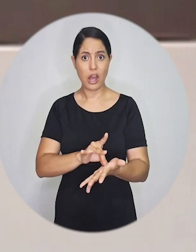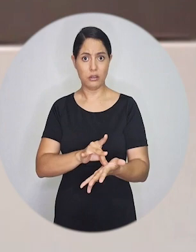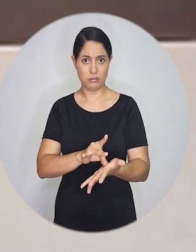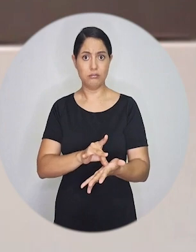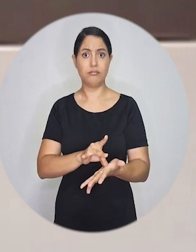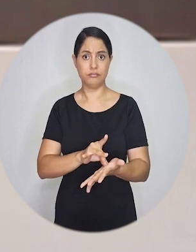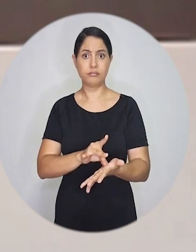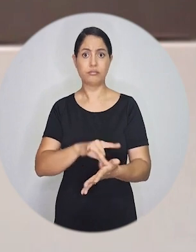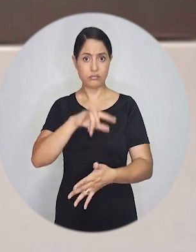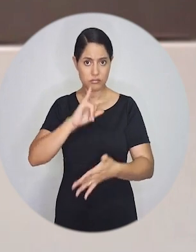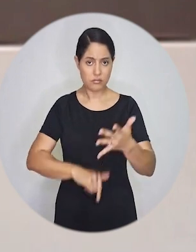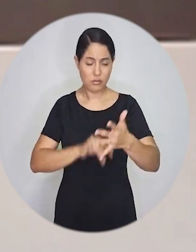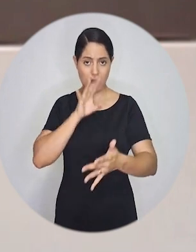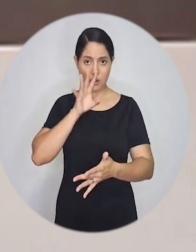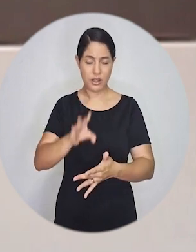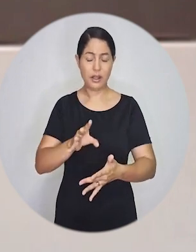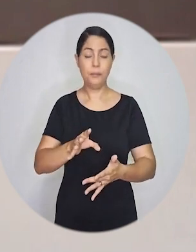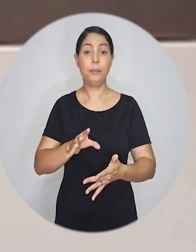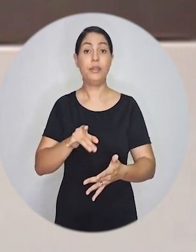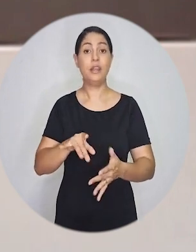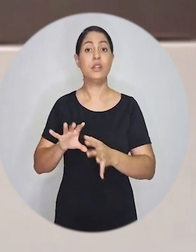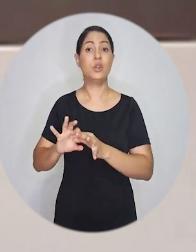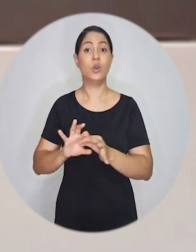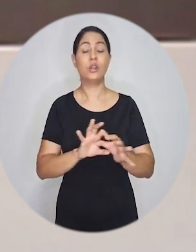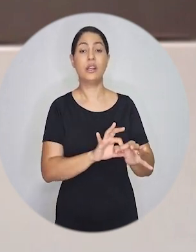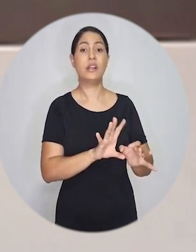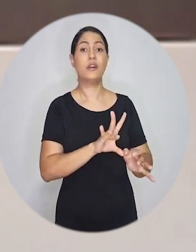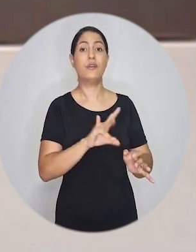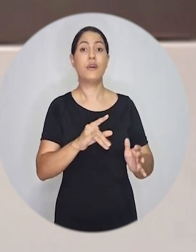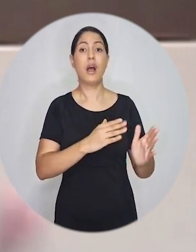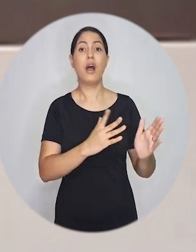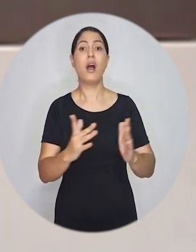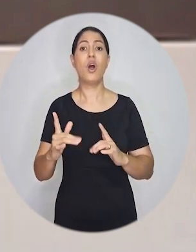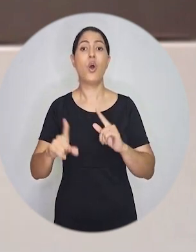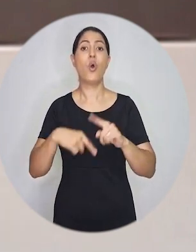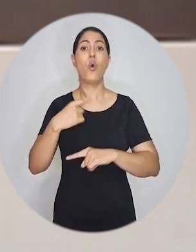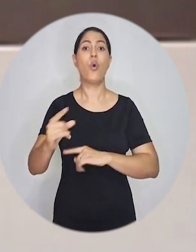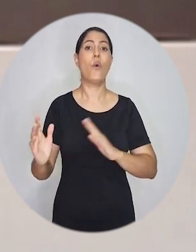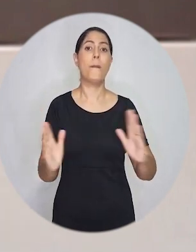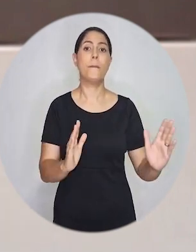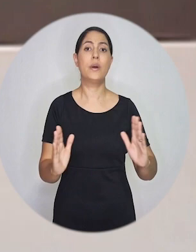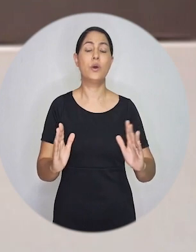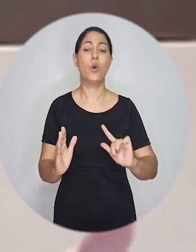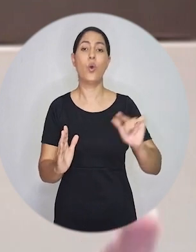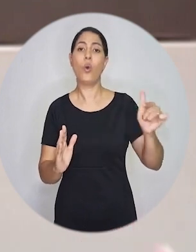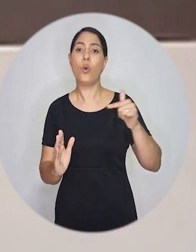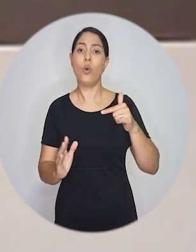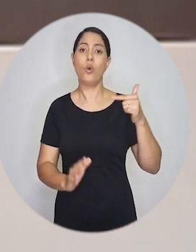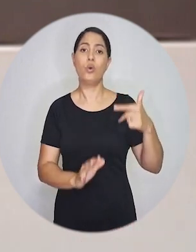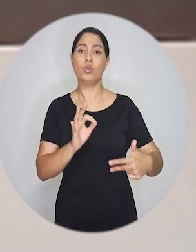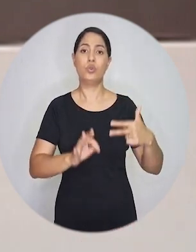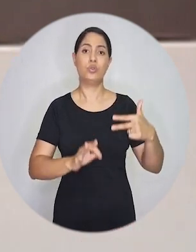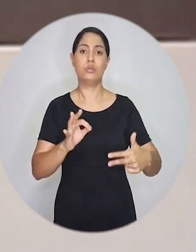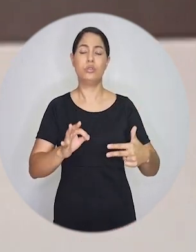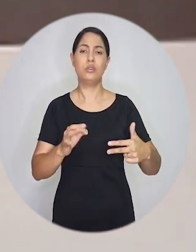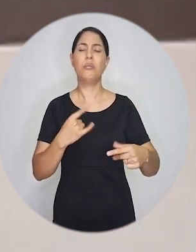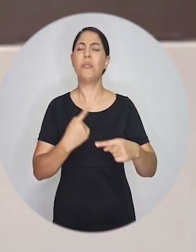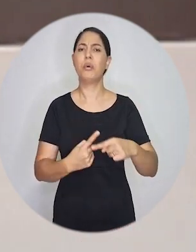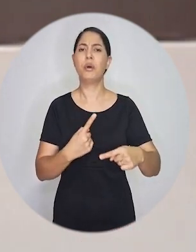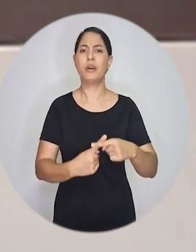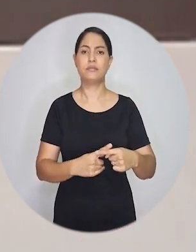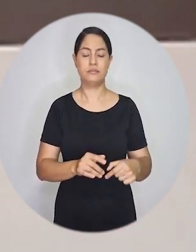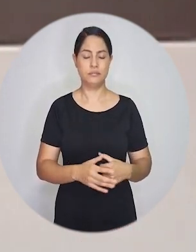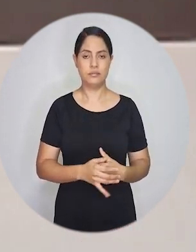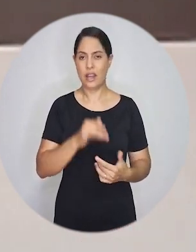apresentada uma acusação formal contra aquele investigado, todo este procedimento será encaminhado a um outro